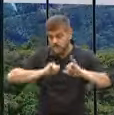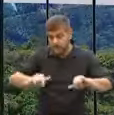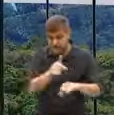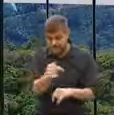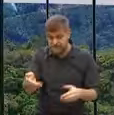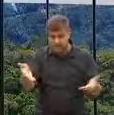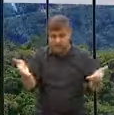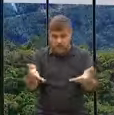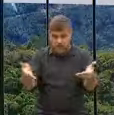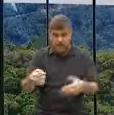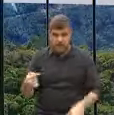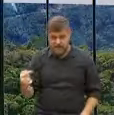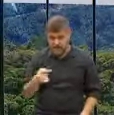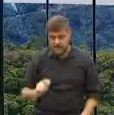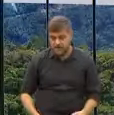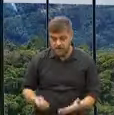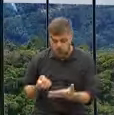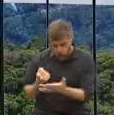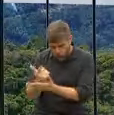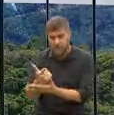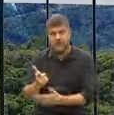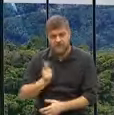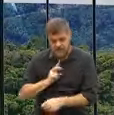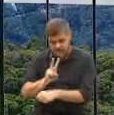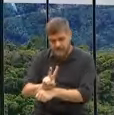semana que ele vai comprar a vaga